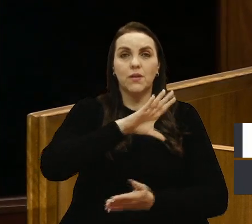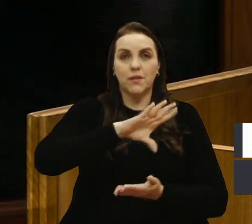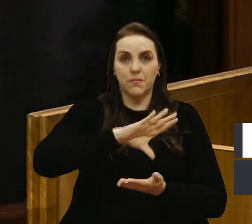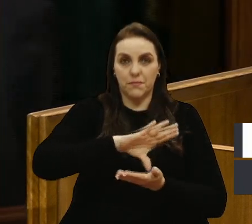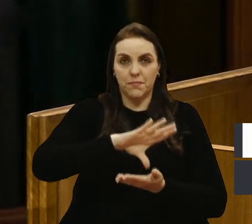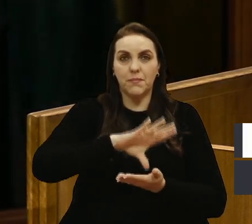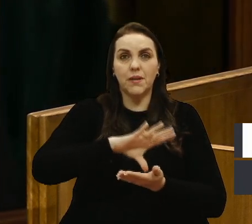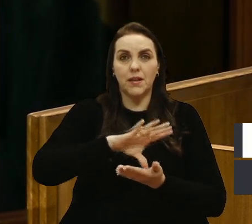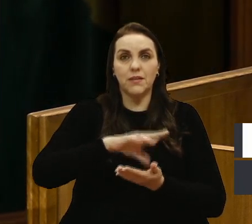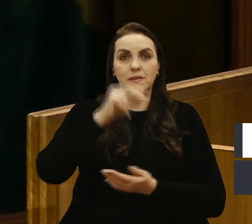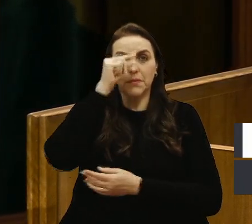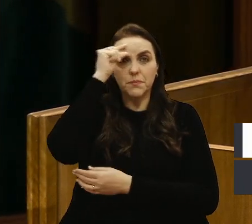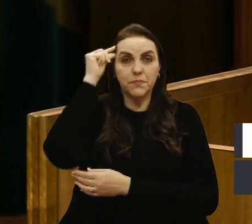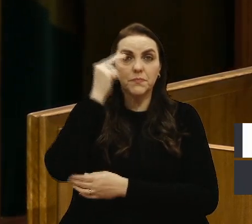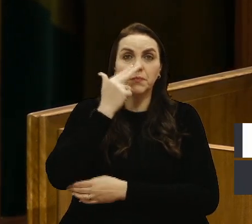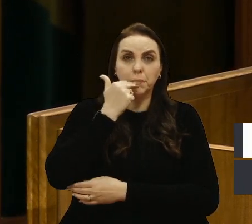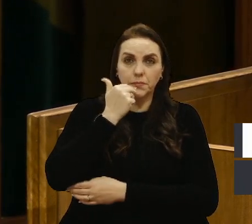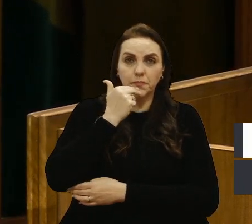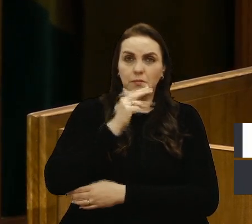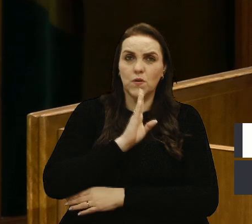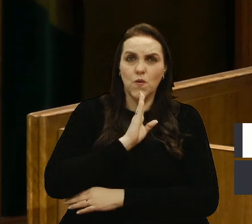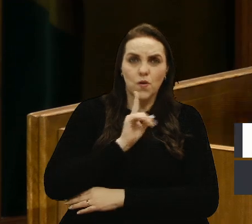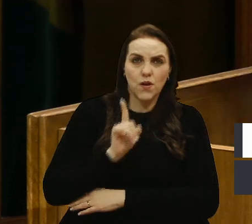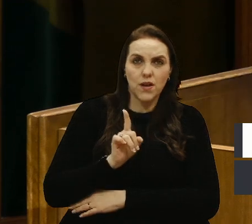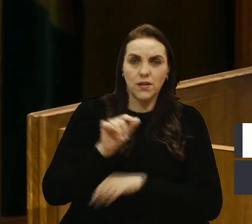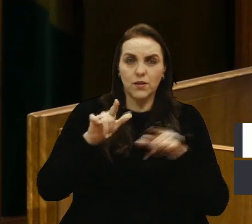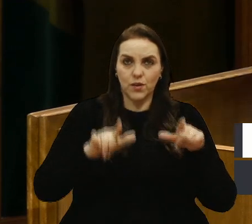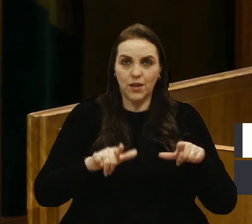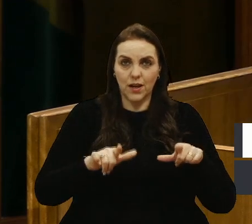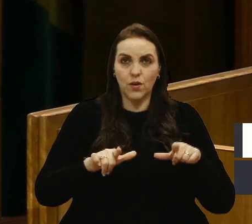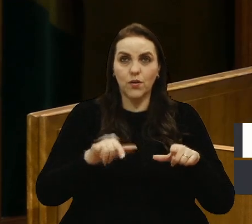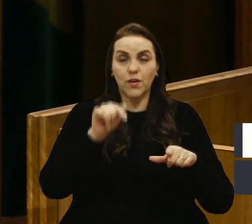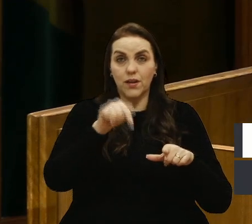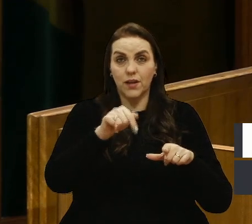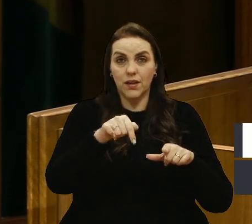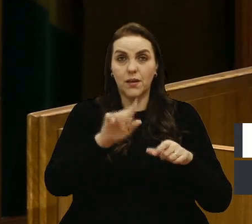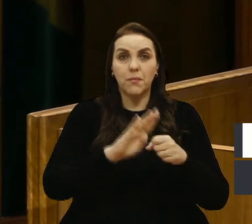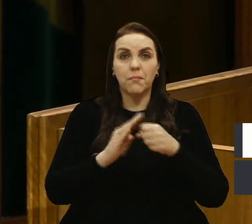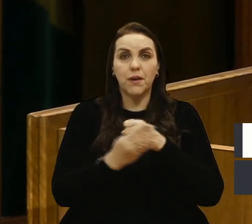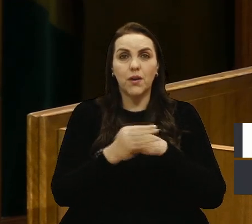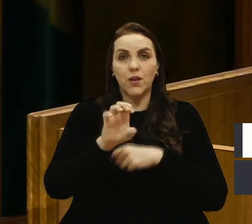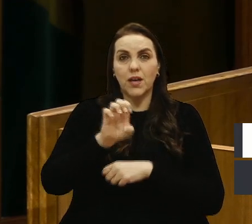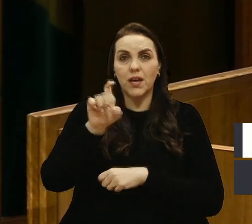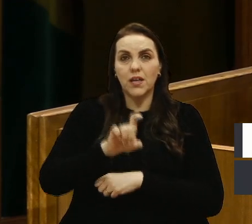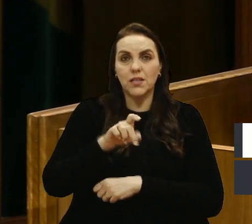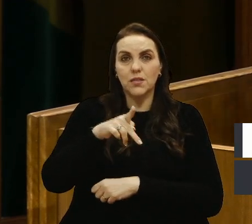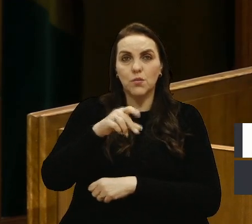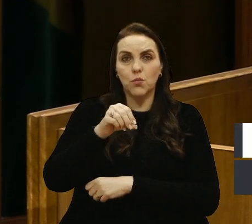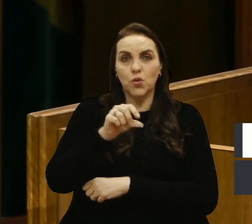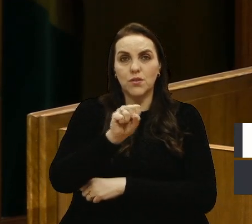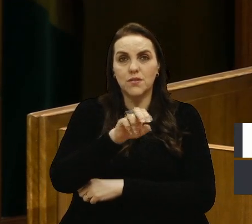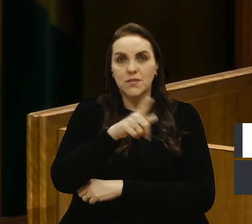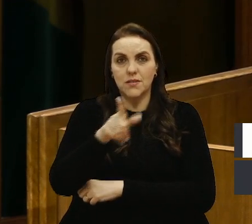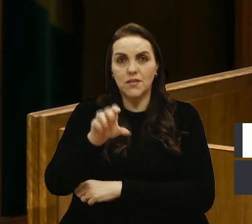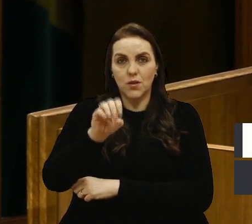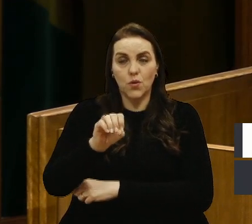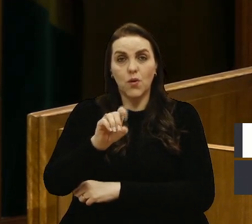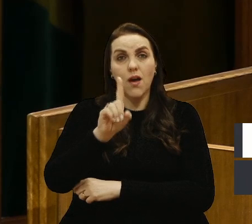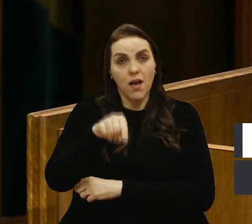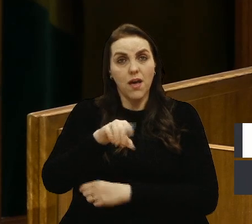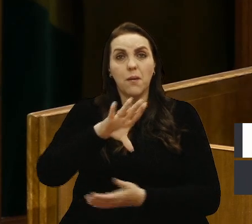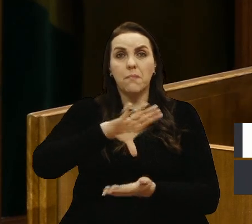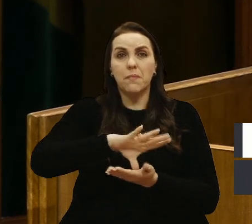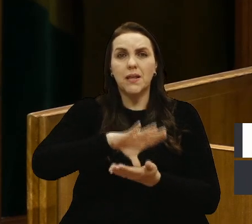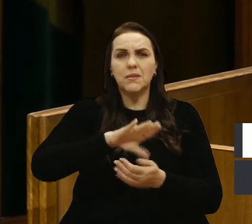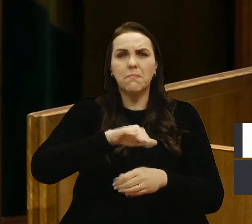Lobato. Para quem não conhece, a Praça Monteiro Lobato, ela está localizada aqui no bairro Exposição e é uma das praças